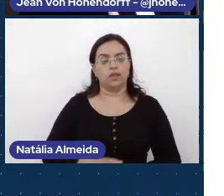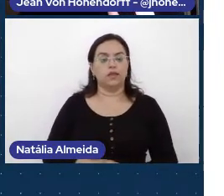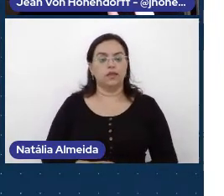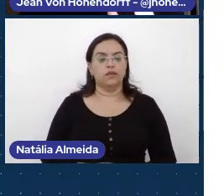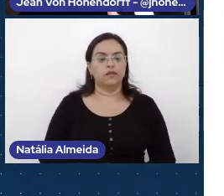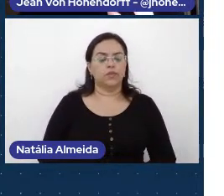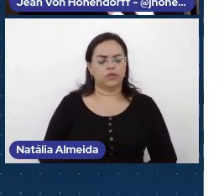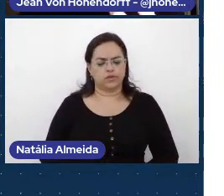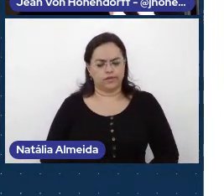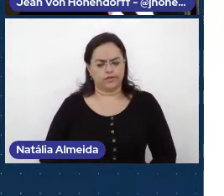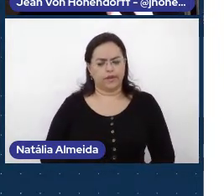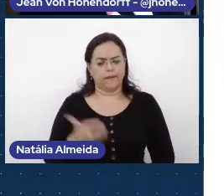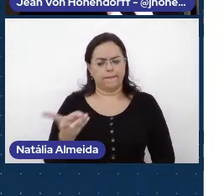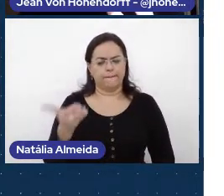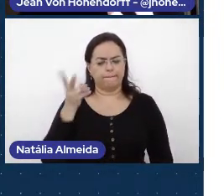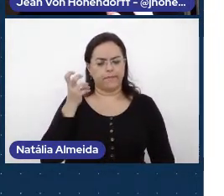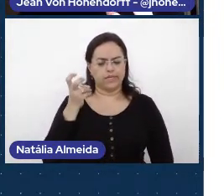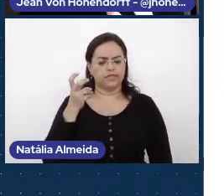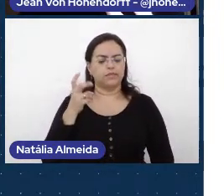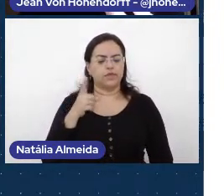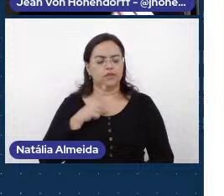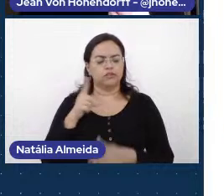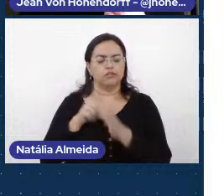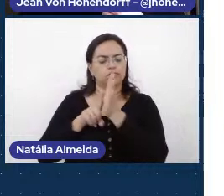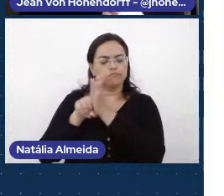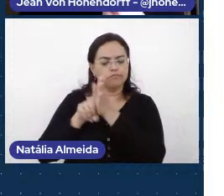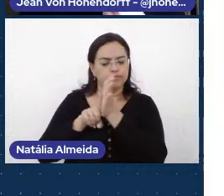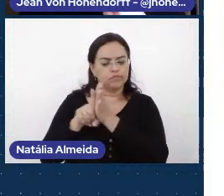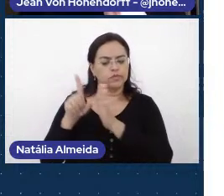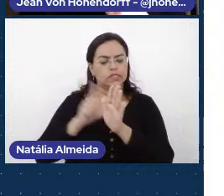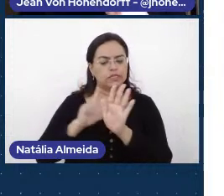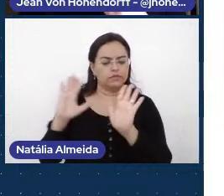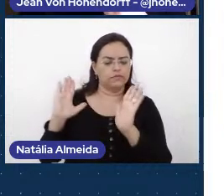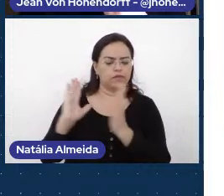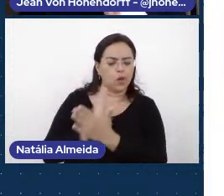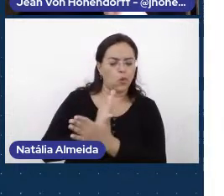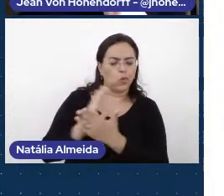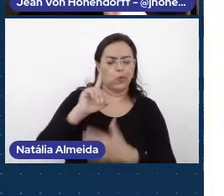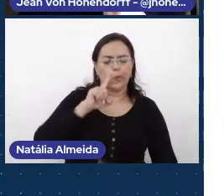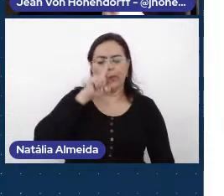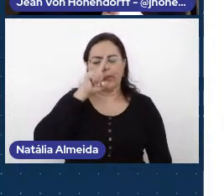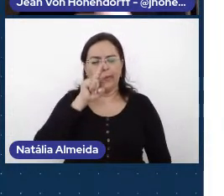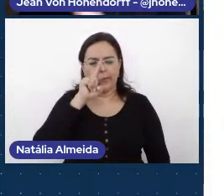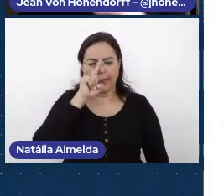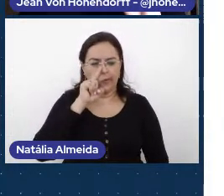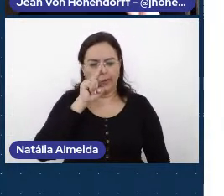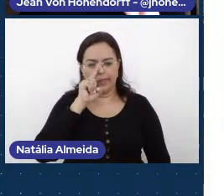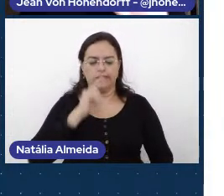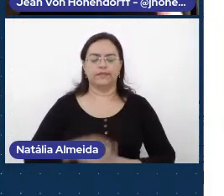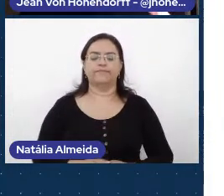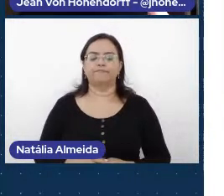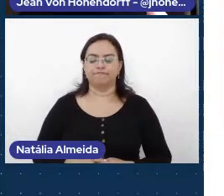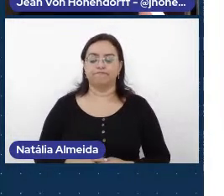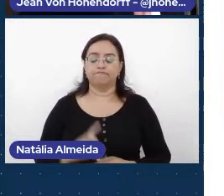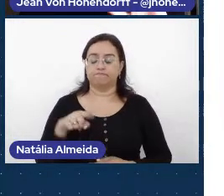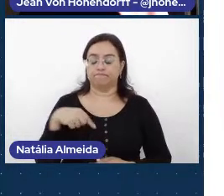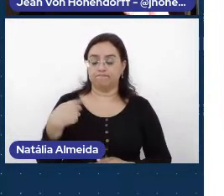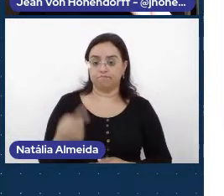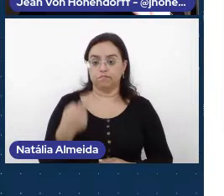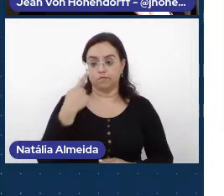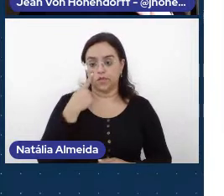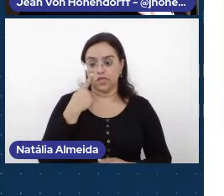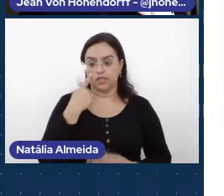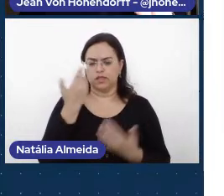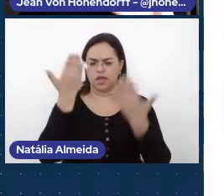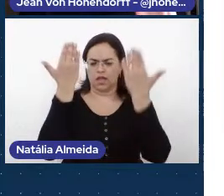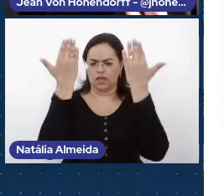percebeu que a pesquisa gerou algum risco, né? Depois, os procedimentos de análise de dados também, aquilo que eu falava antes,